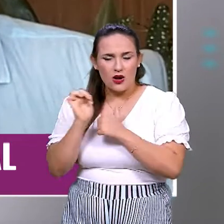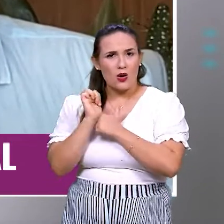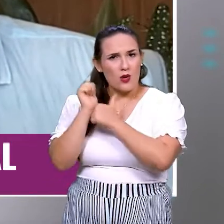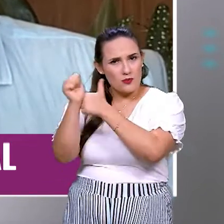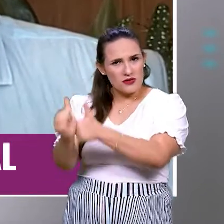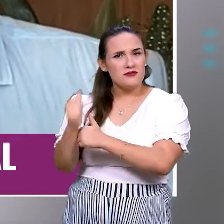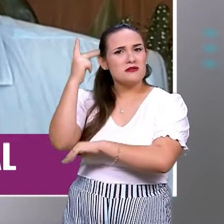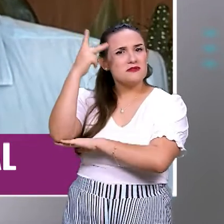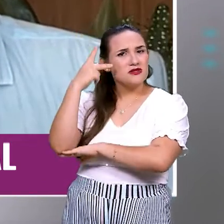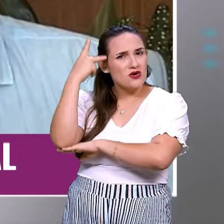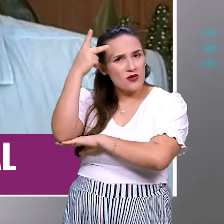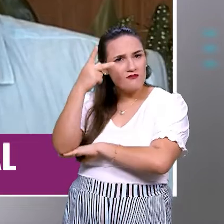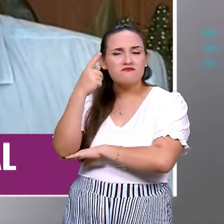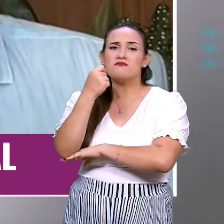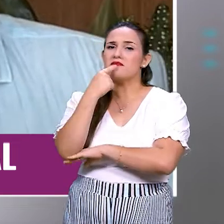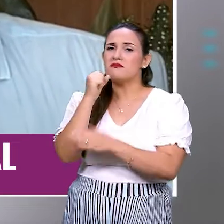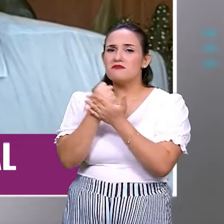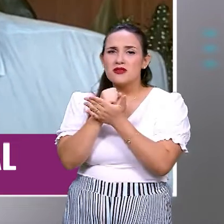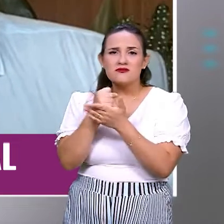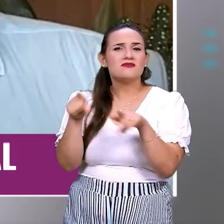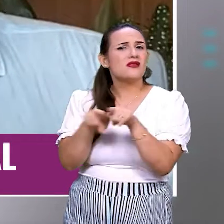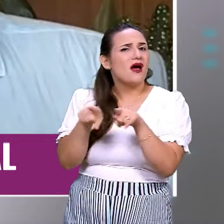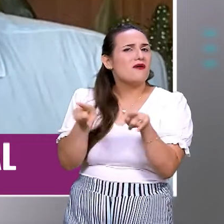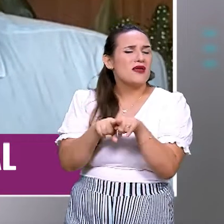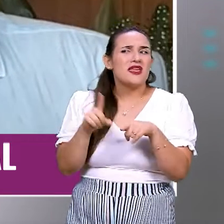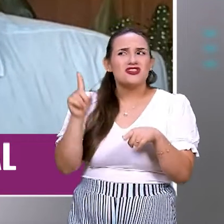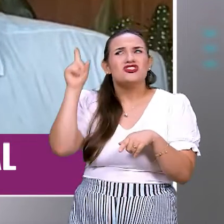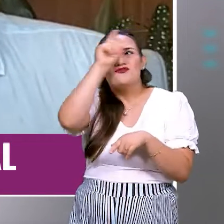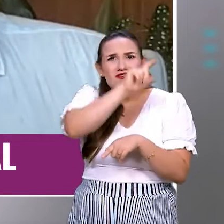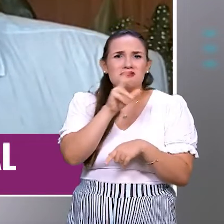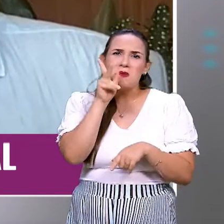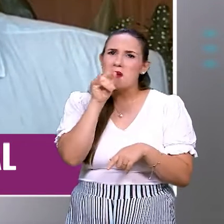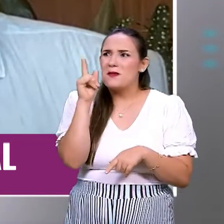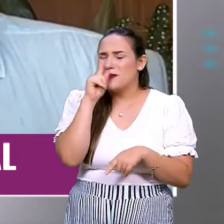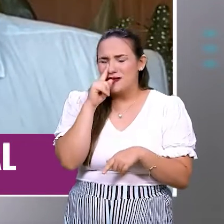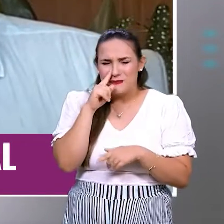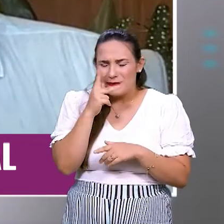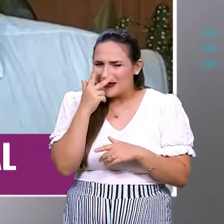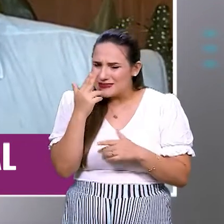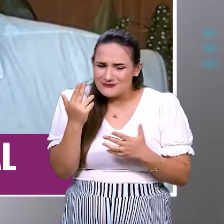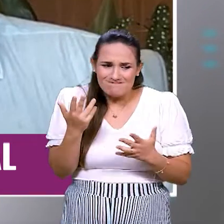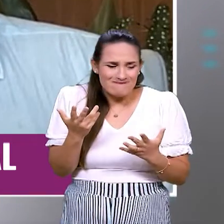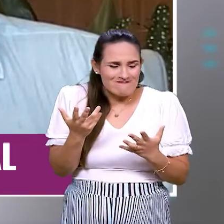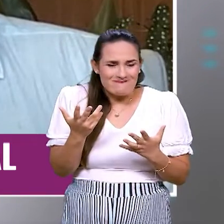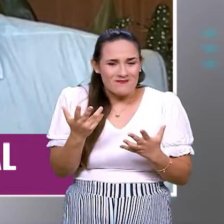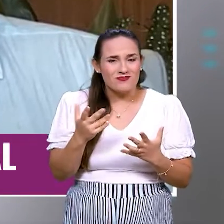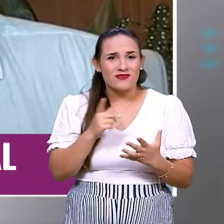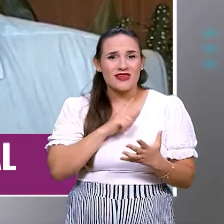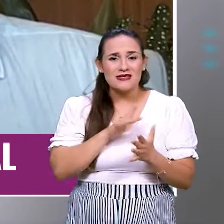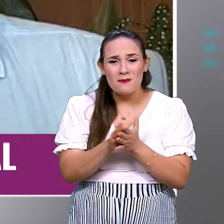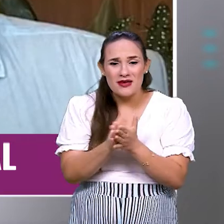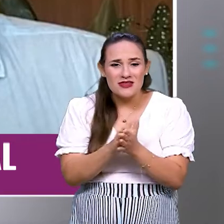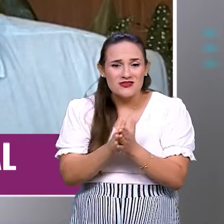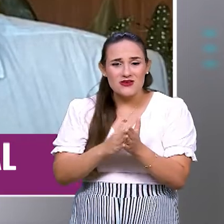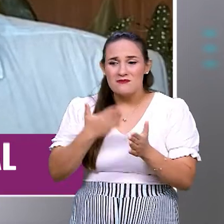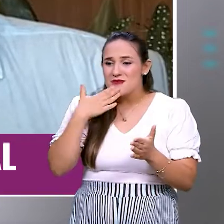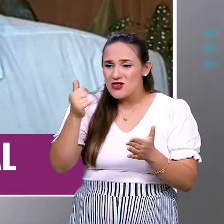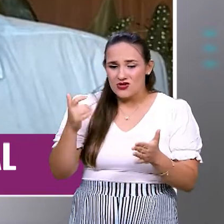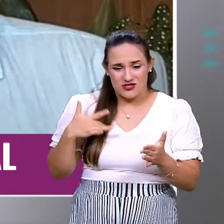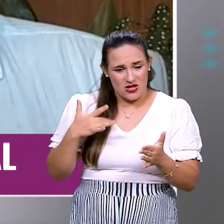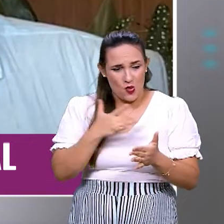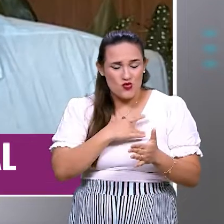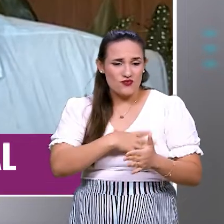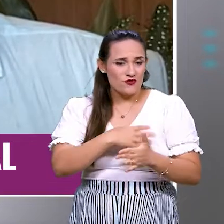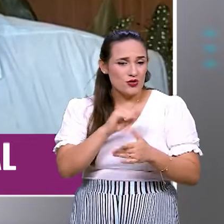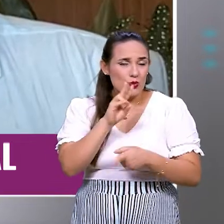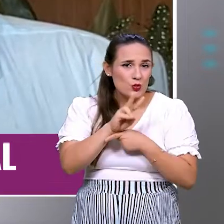precisar de uma atenção especial, de um acompanhamento psiquiátrico, de medicamentos. Nós pais temos uma expectativa